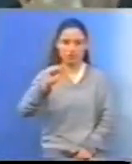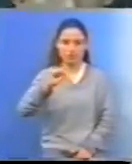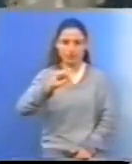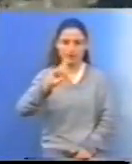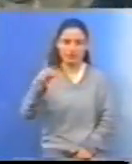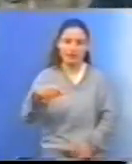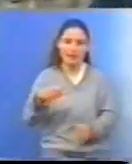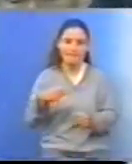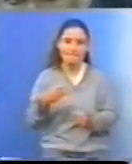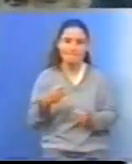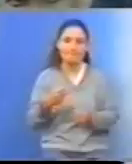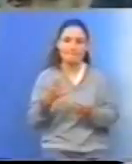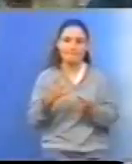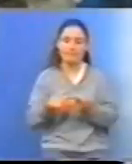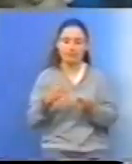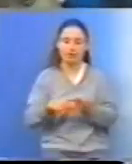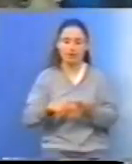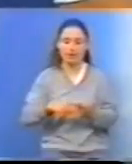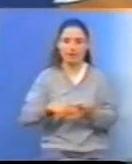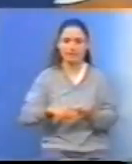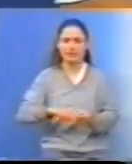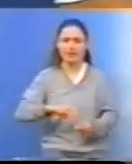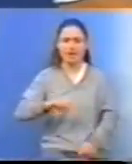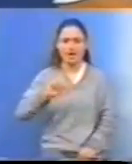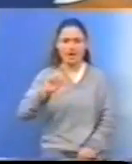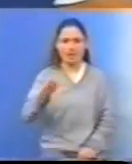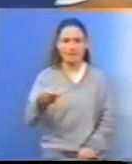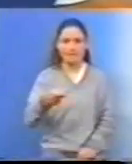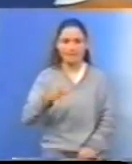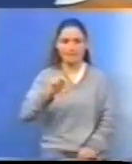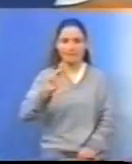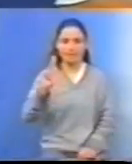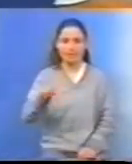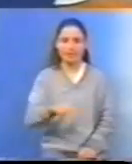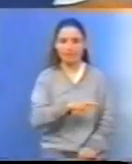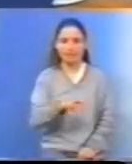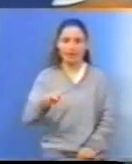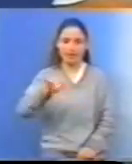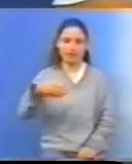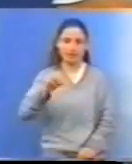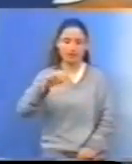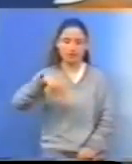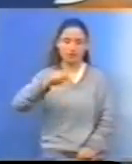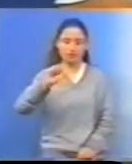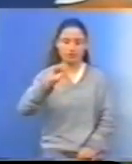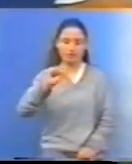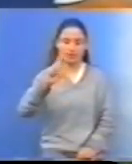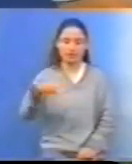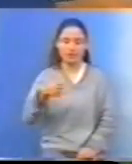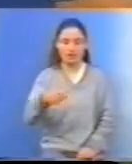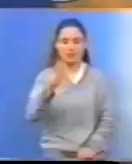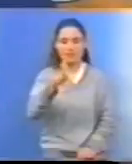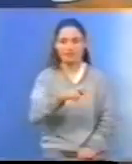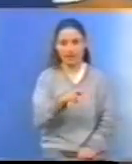podia ficar enrolando. Eu precisava me encaminhar.